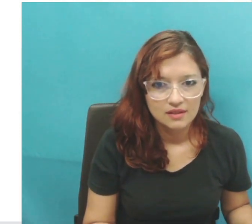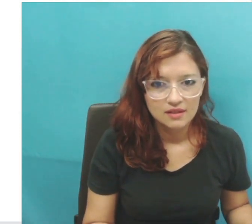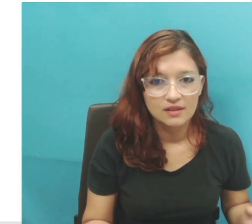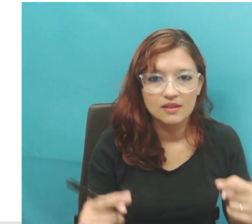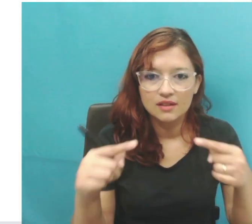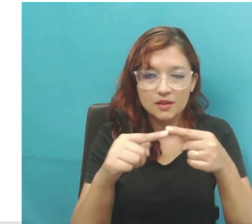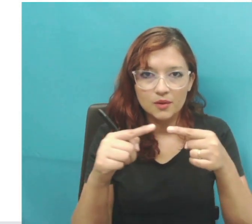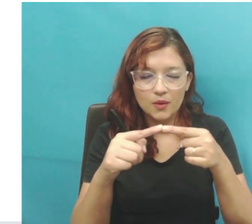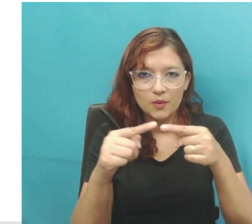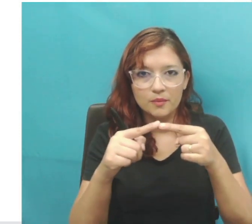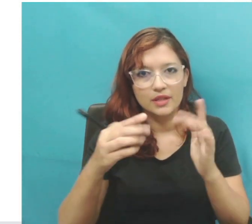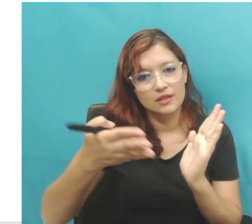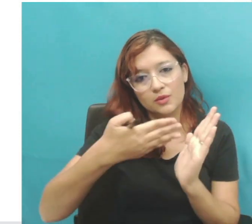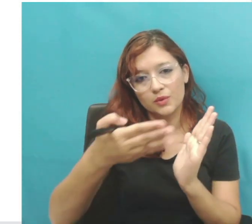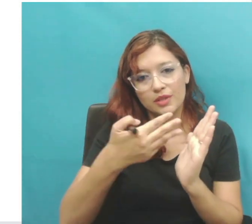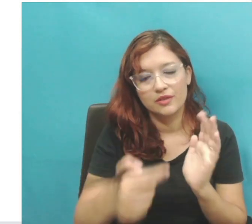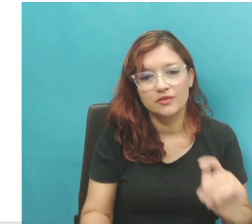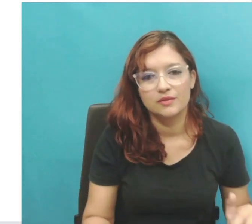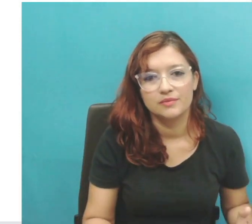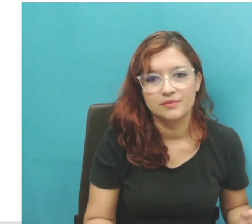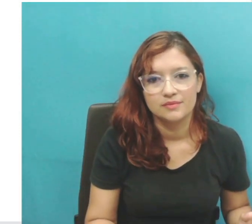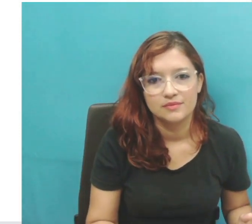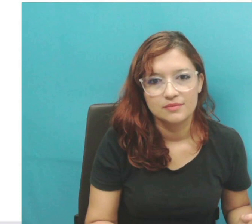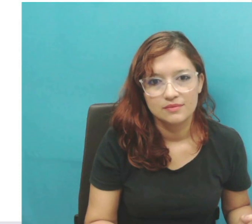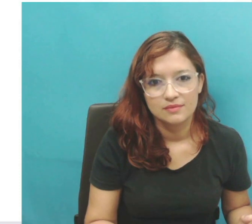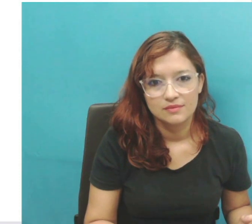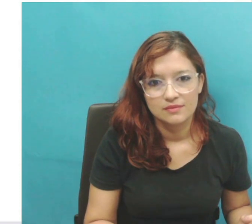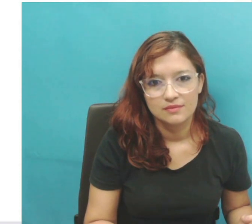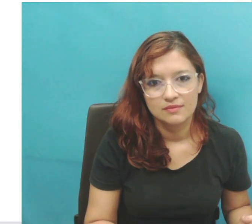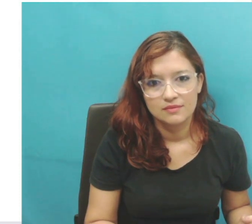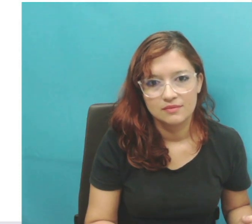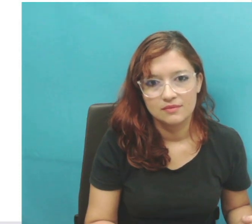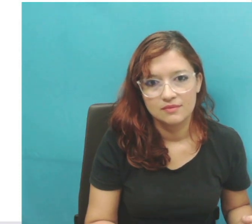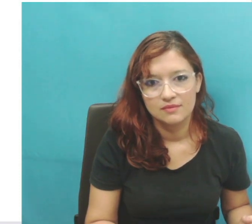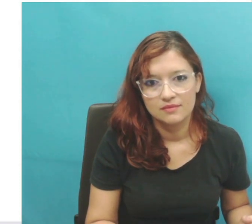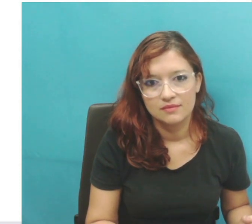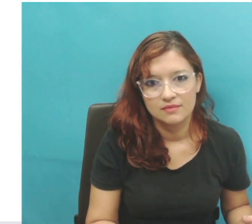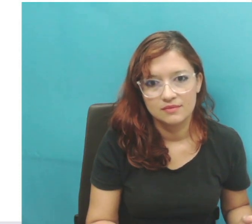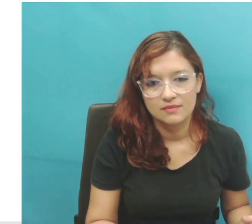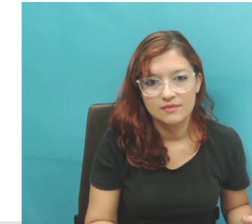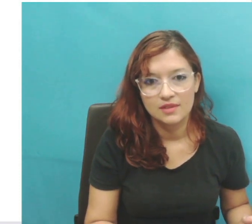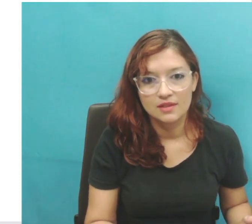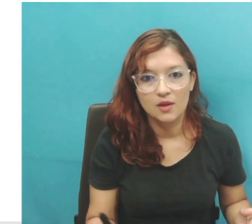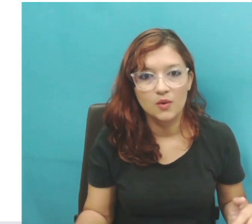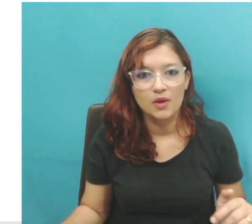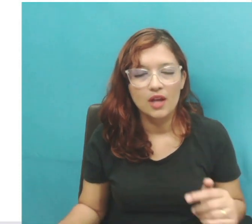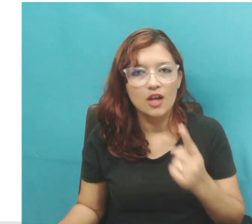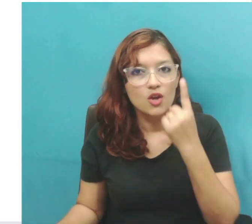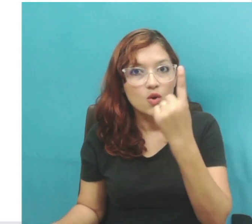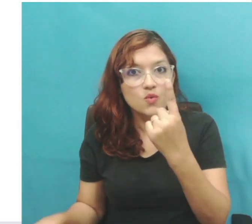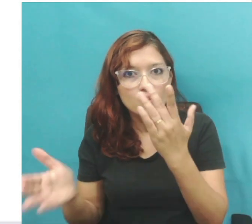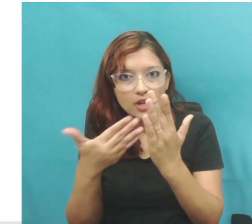Como tinha um S, eu tirei o S e coloquei los, que se refere aos livros.